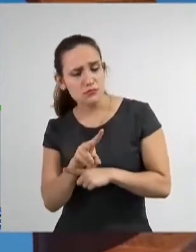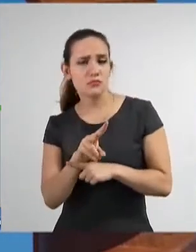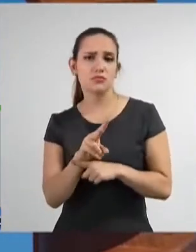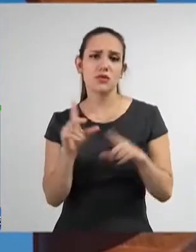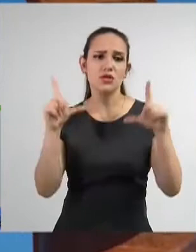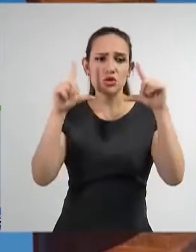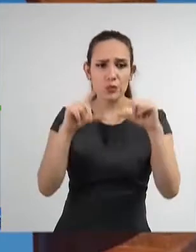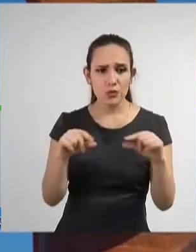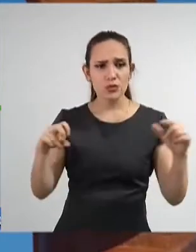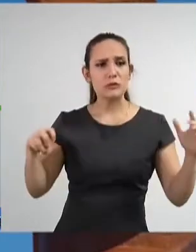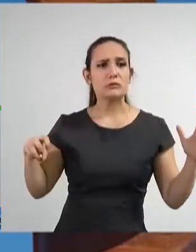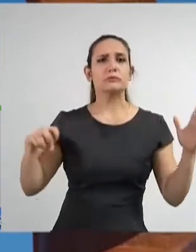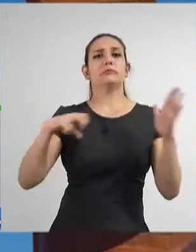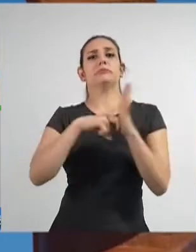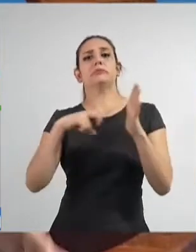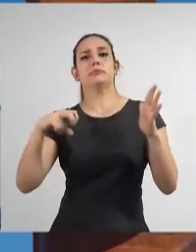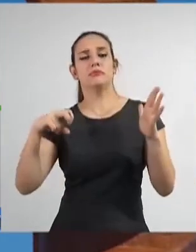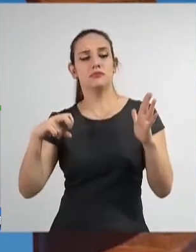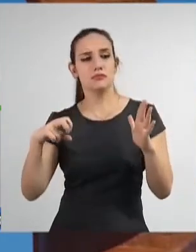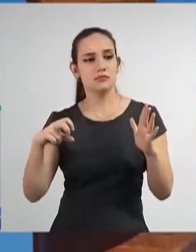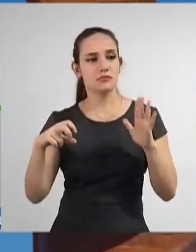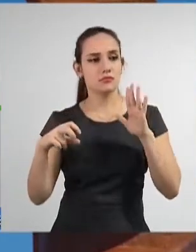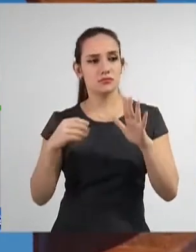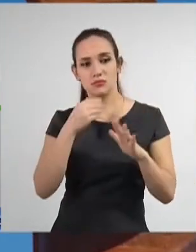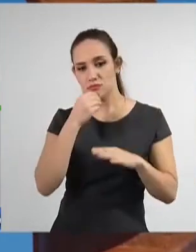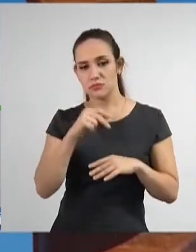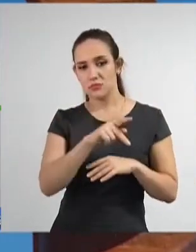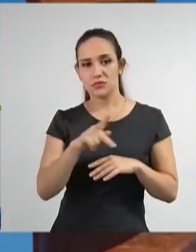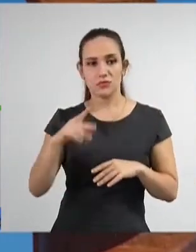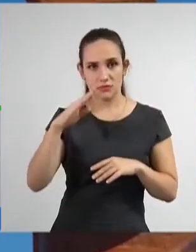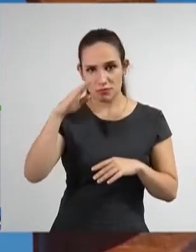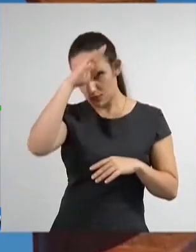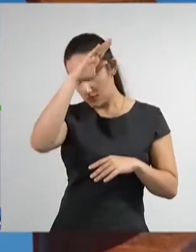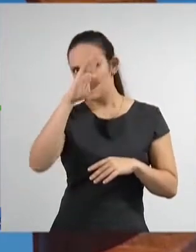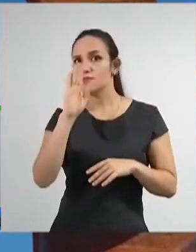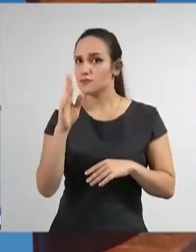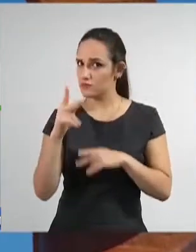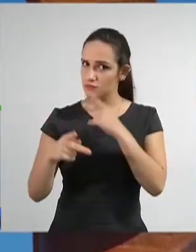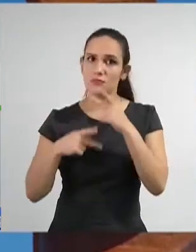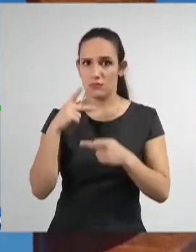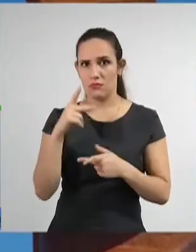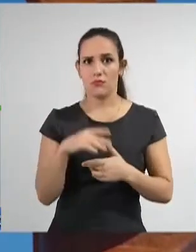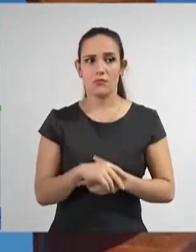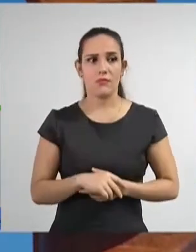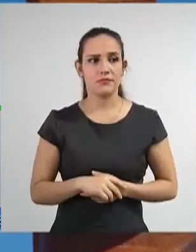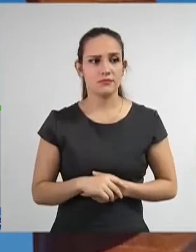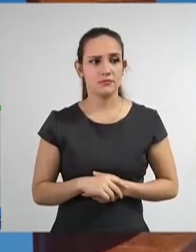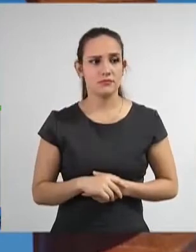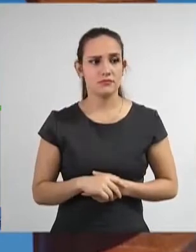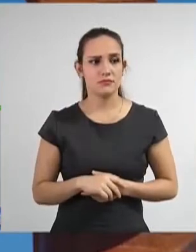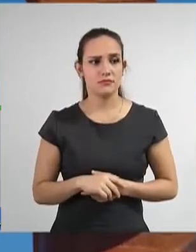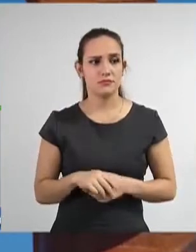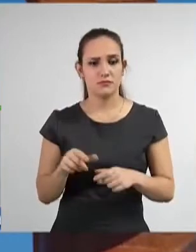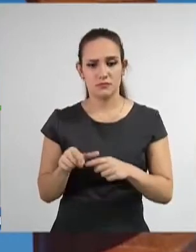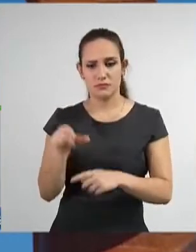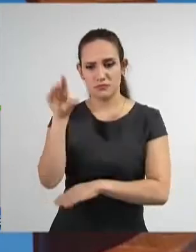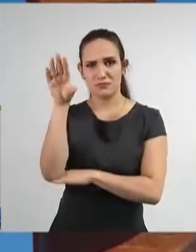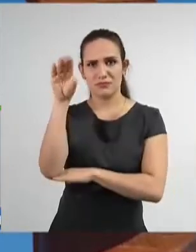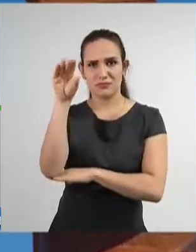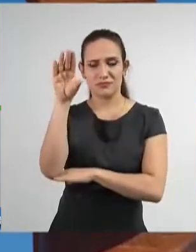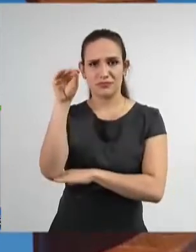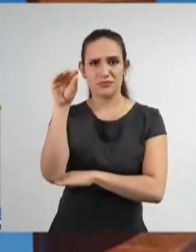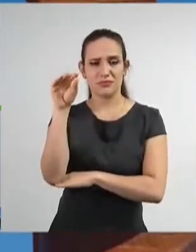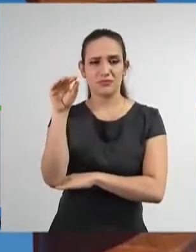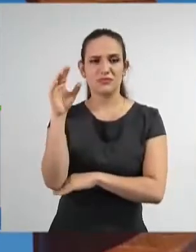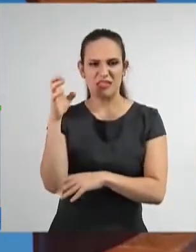os acidentes. O próprio presidente Bolsonaro já determinou que os radares que estavam previstos